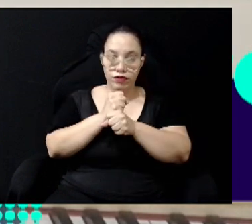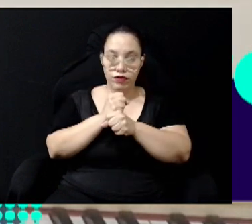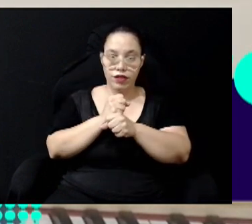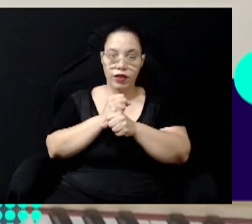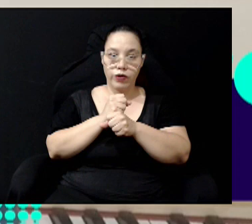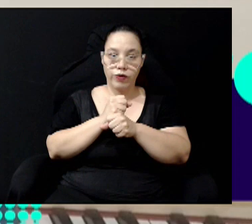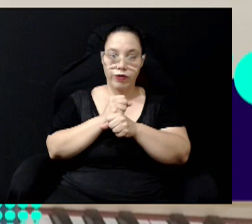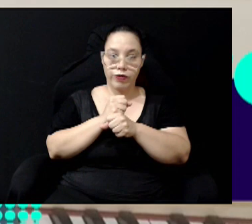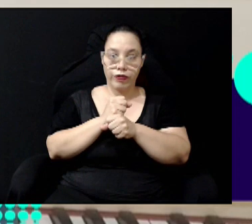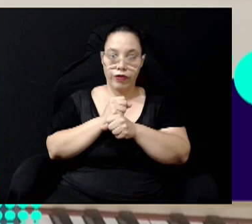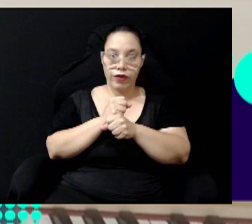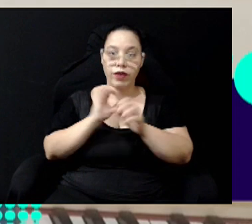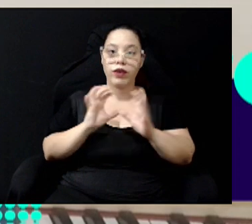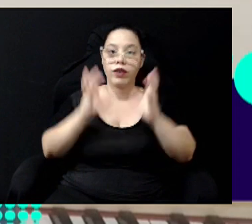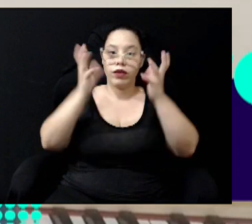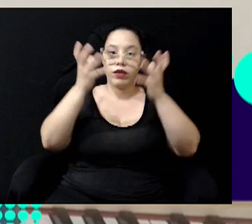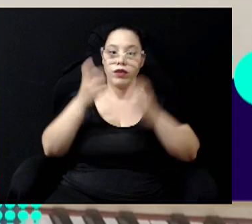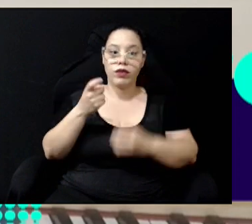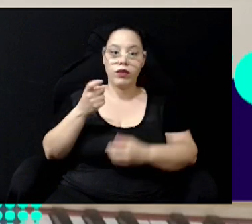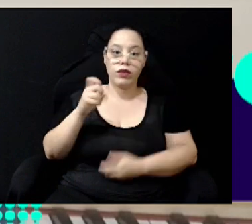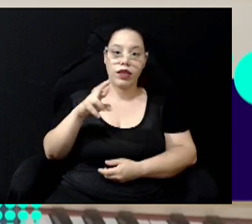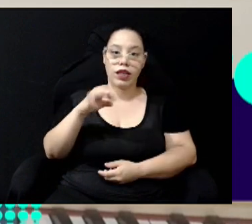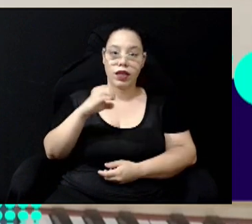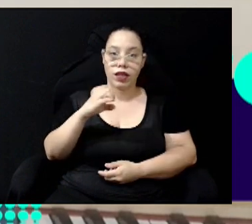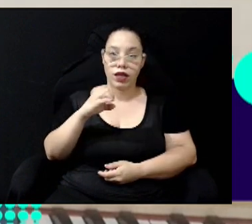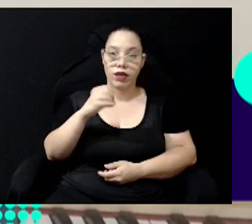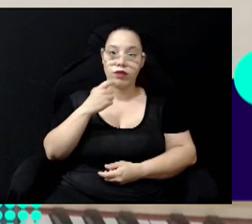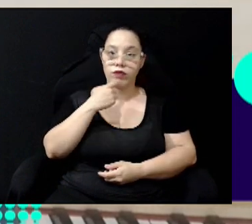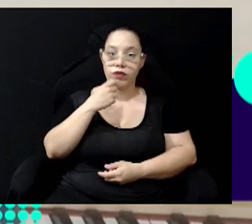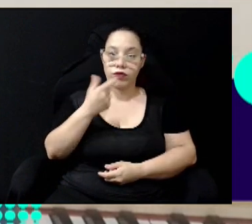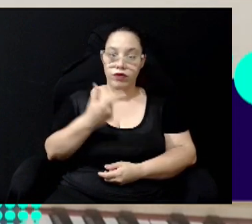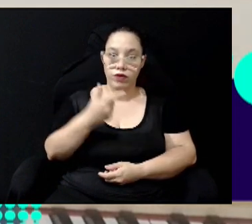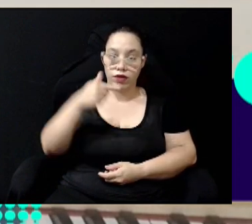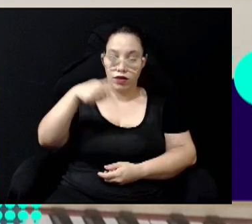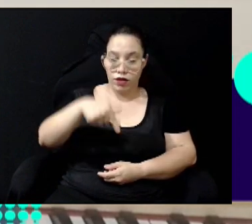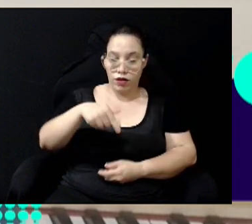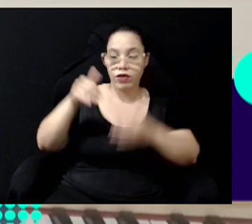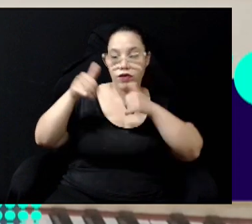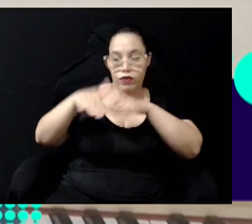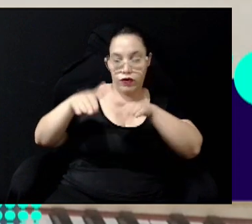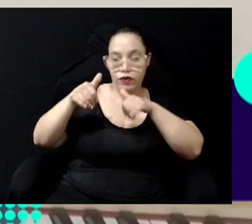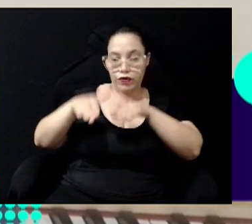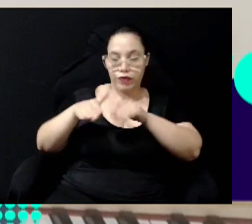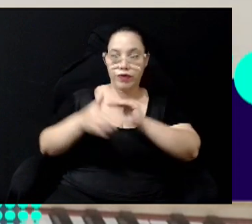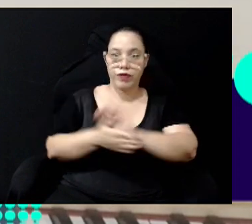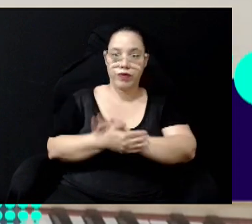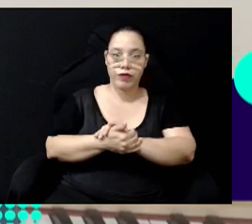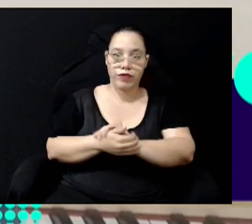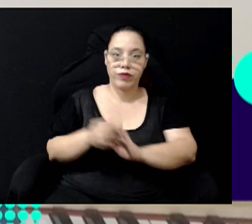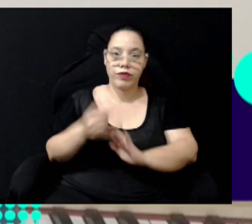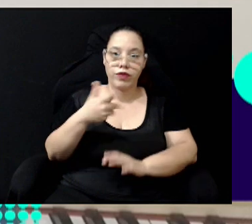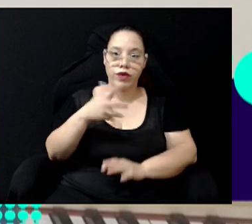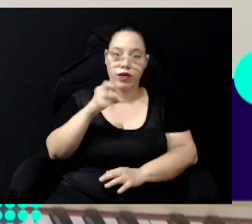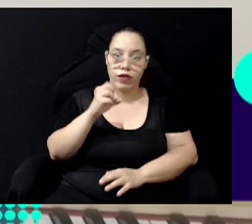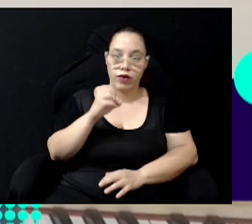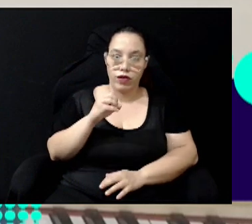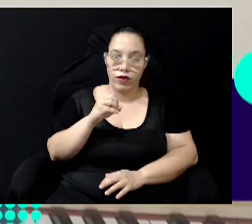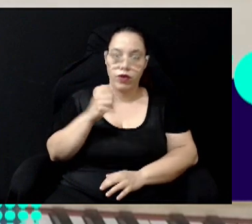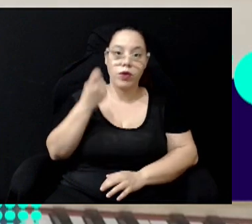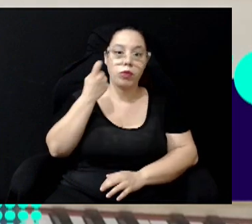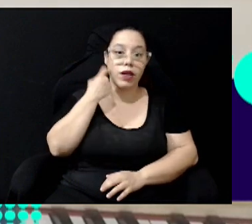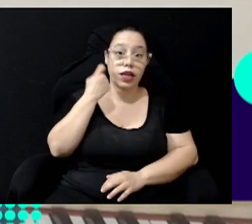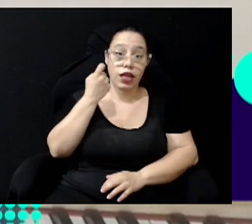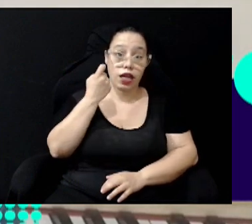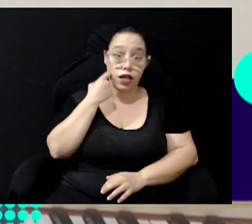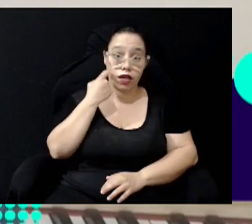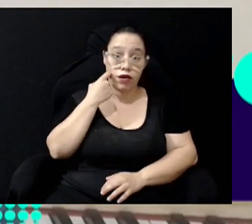vai acontecer no Sesc Campinas, dia 27 de setembro, às 20 horas, uma sexta-feira. Vai ser uma